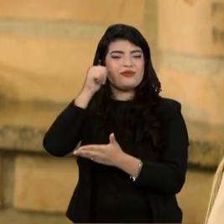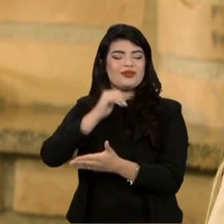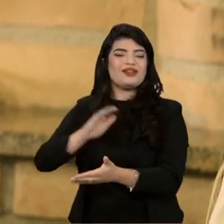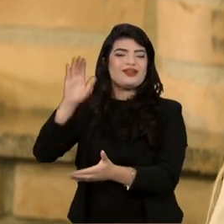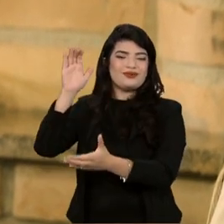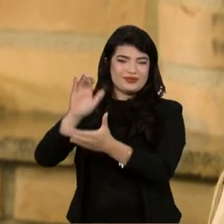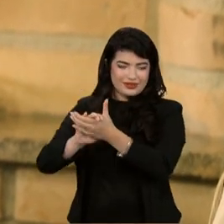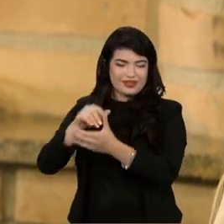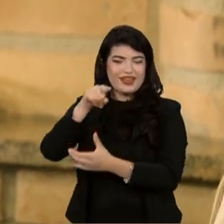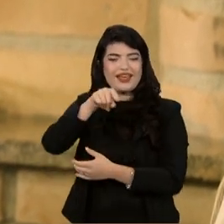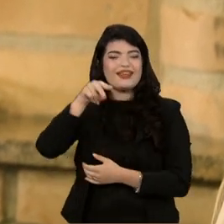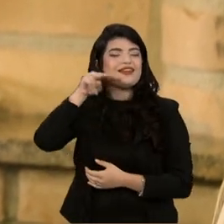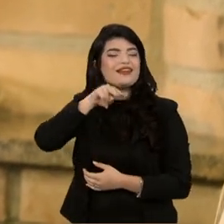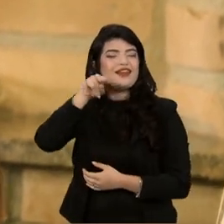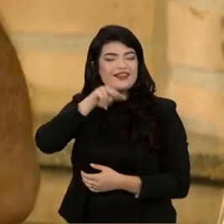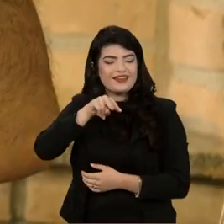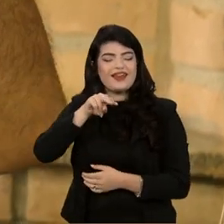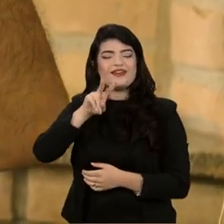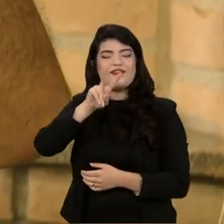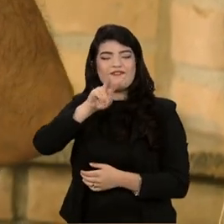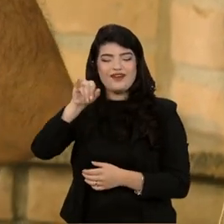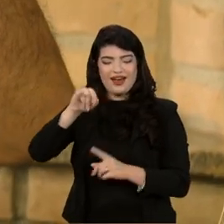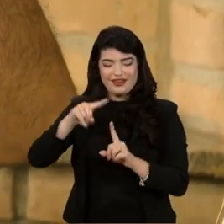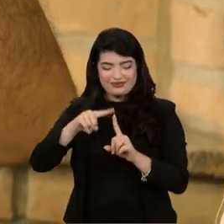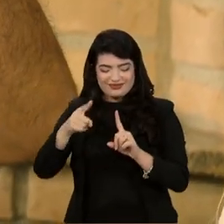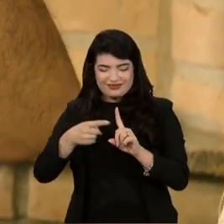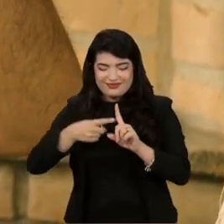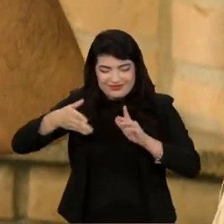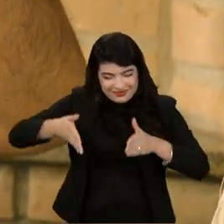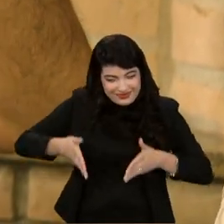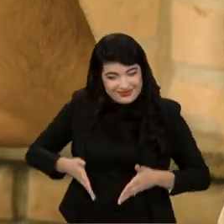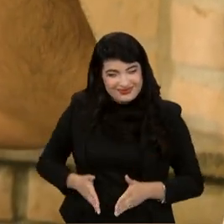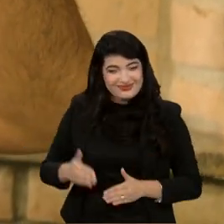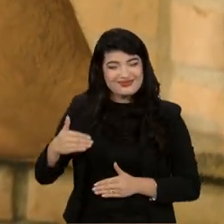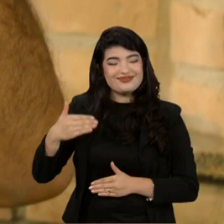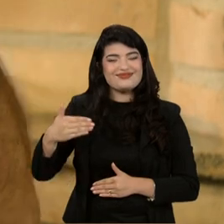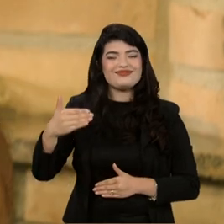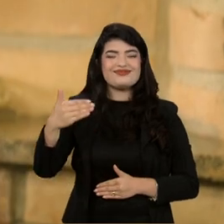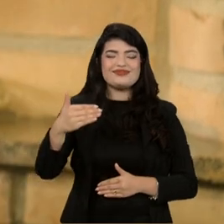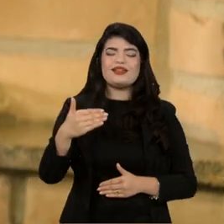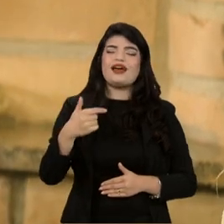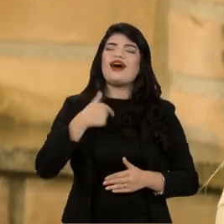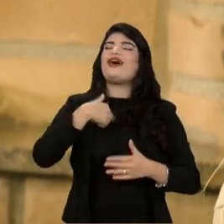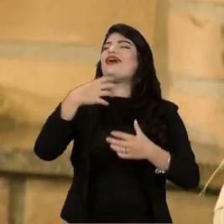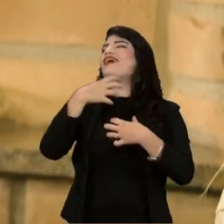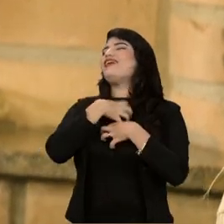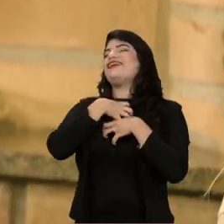Chegar de alegria.